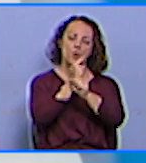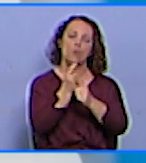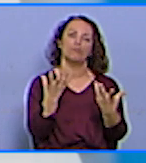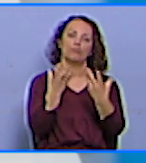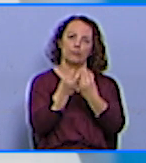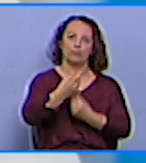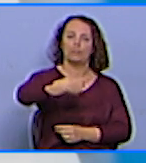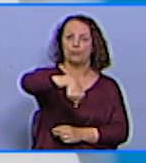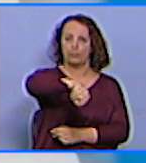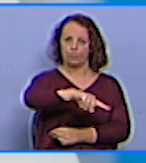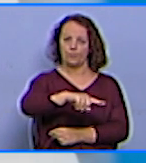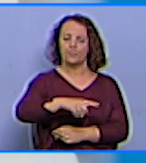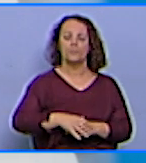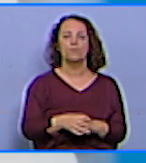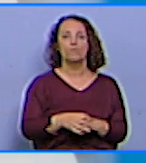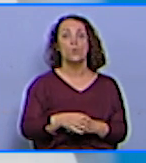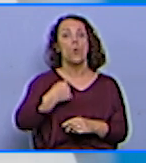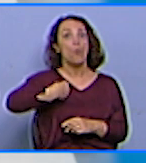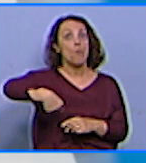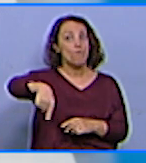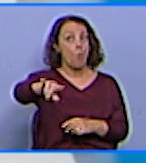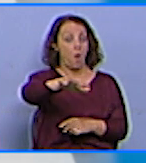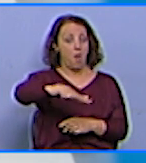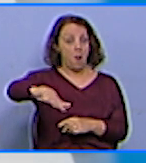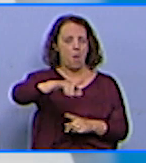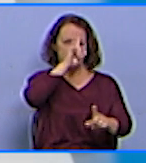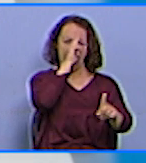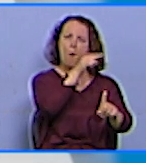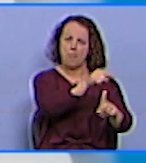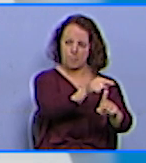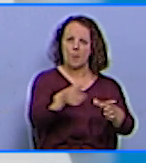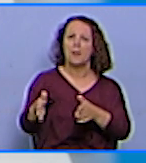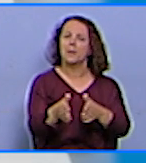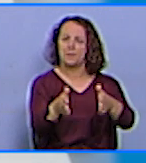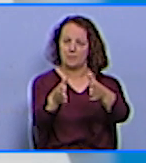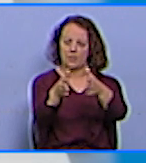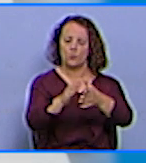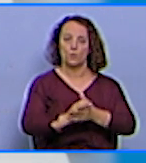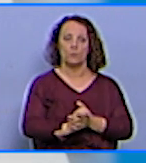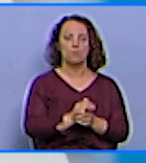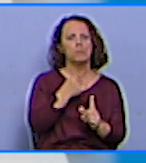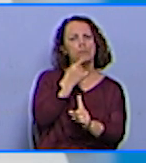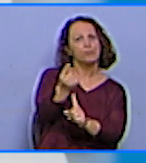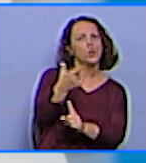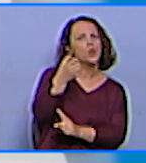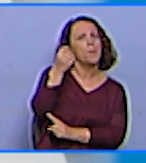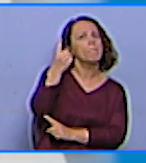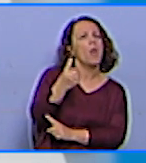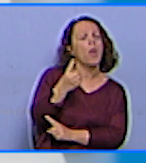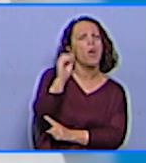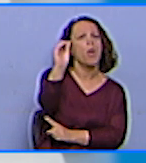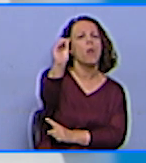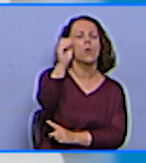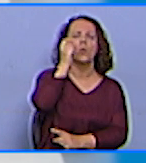também. Para onde eu vou, conheceis o caminho. Disse-lhe Tomé: Senhor, nós